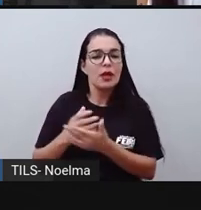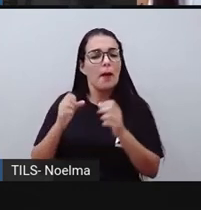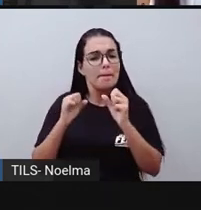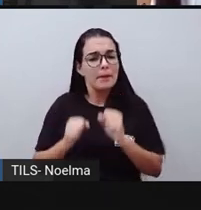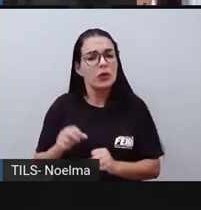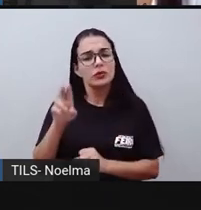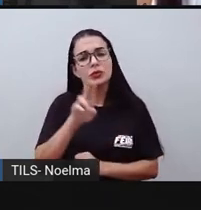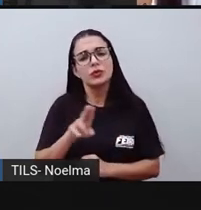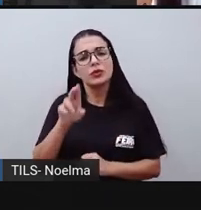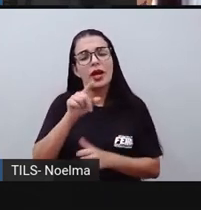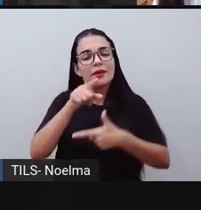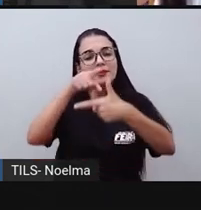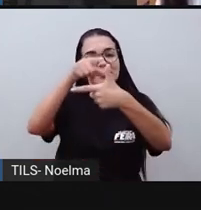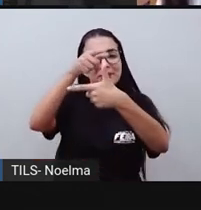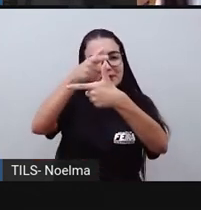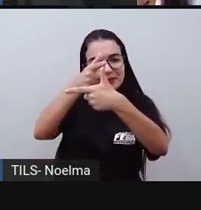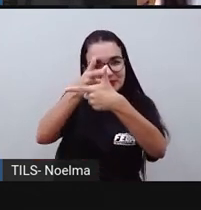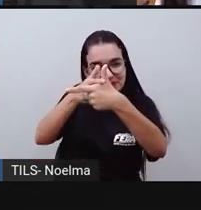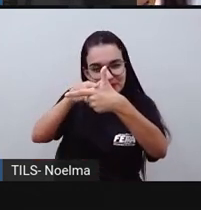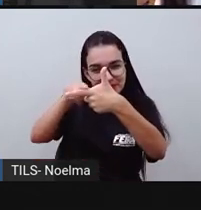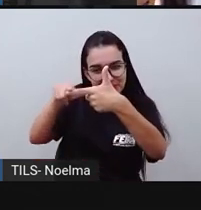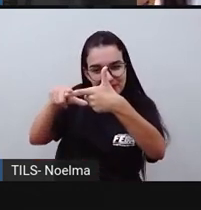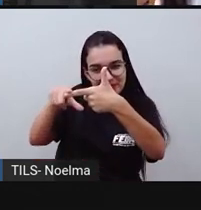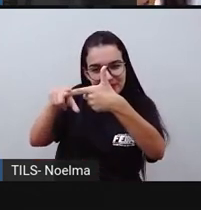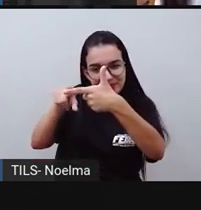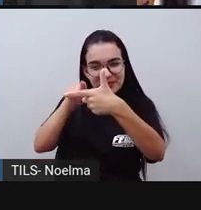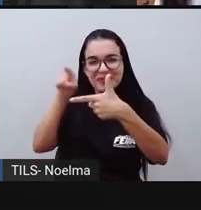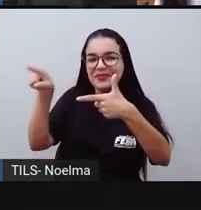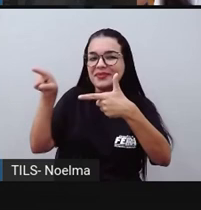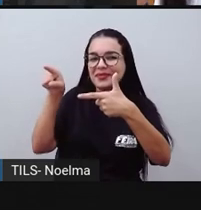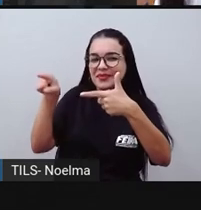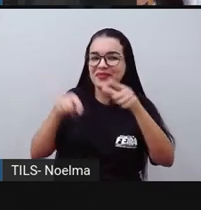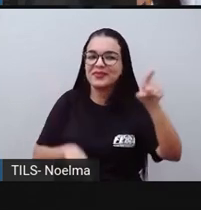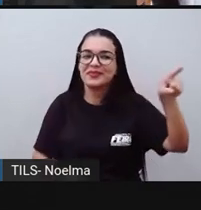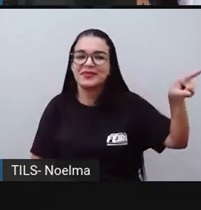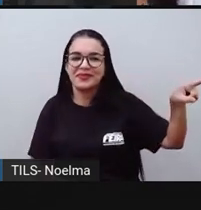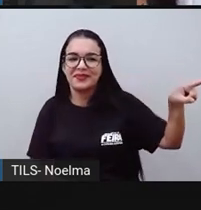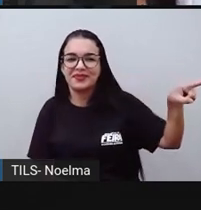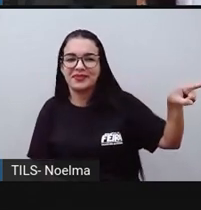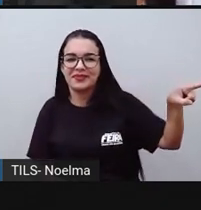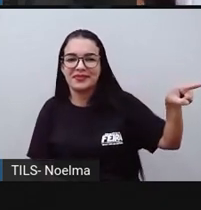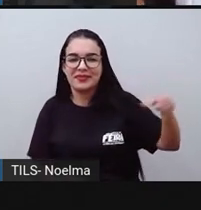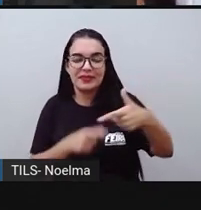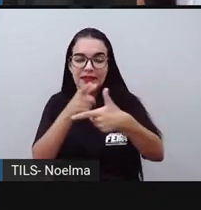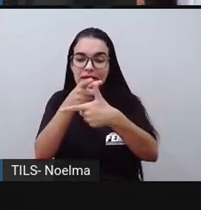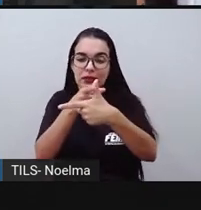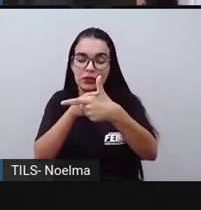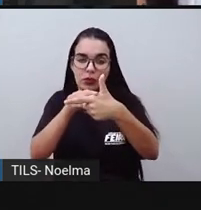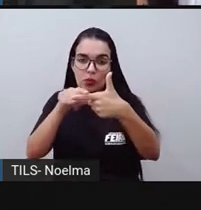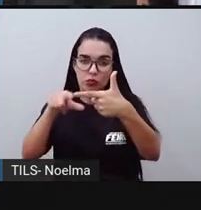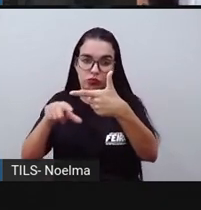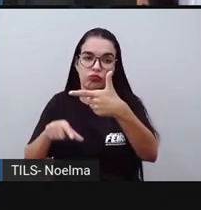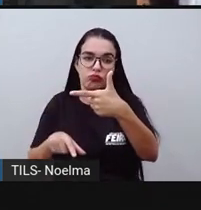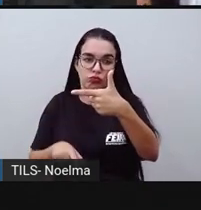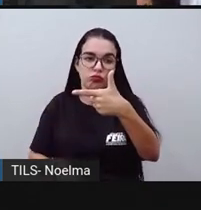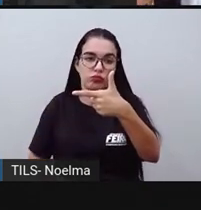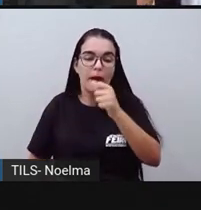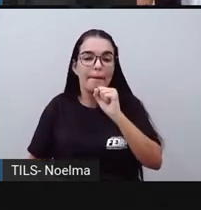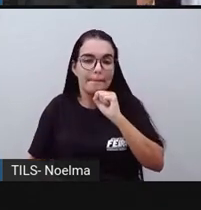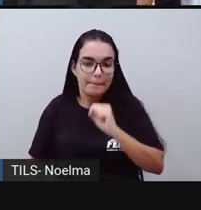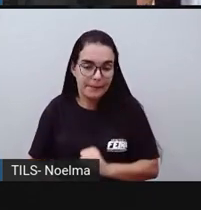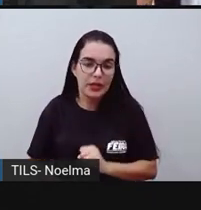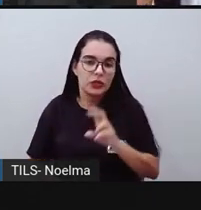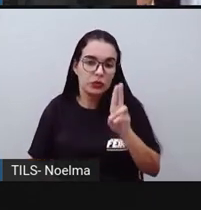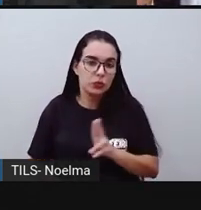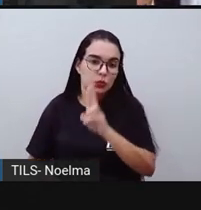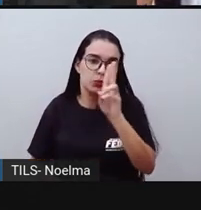podemos utilizar o método chave. E o método chave é esse aqui, ó. Onde a gente também está aqui